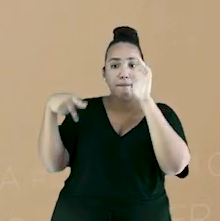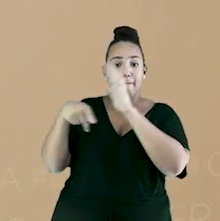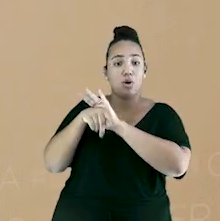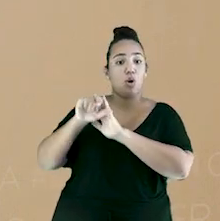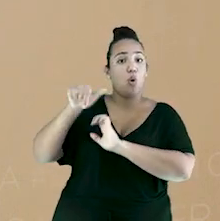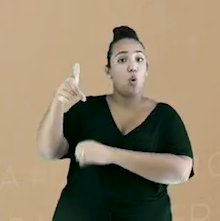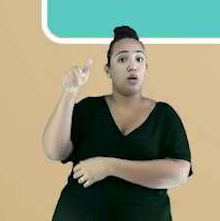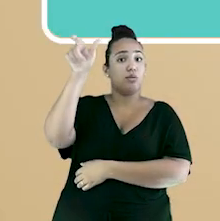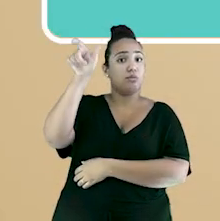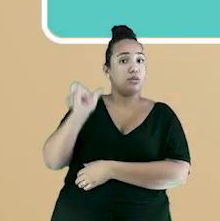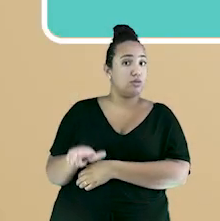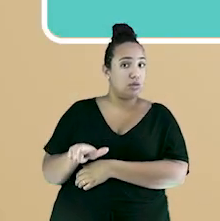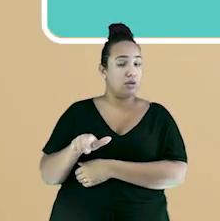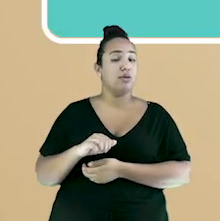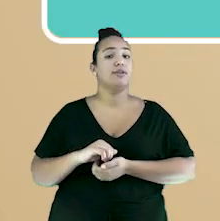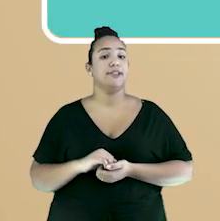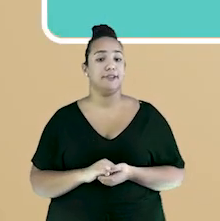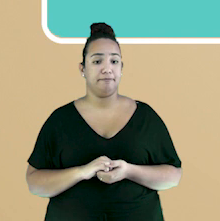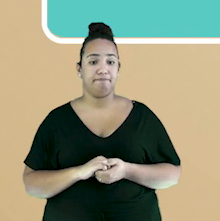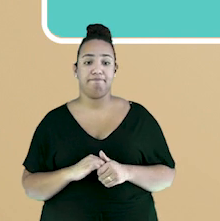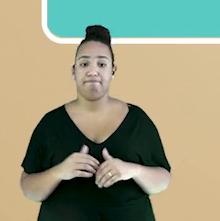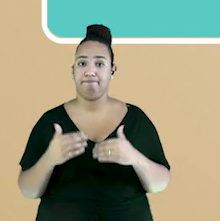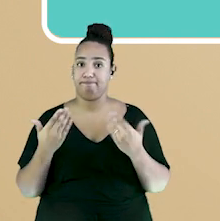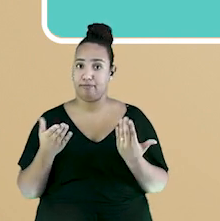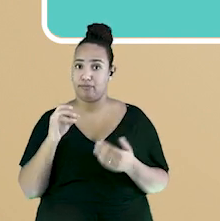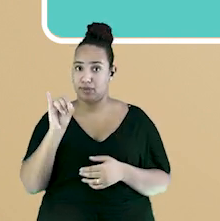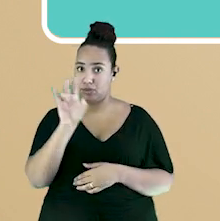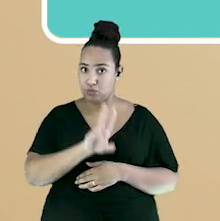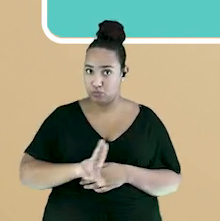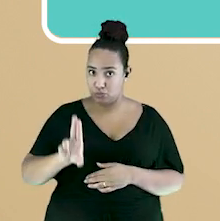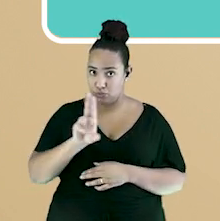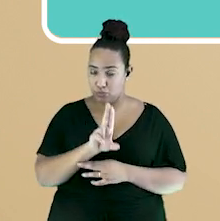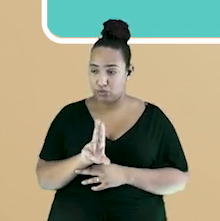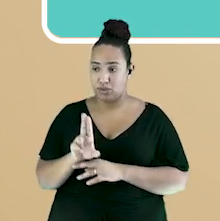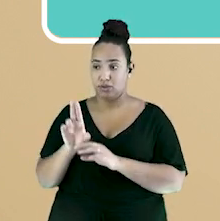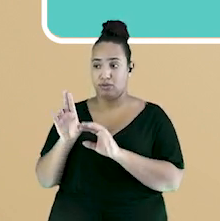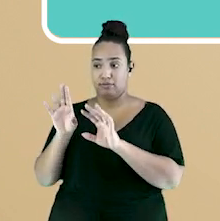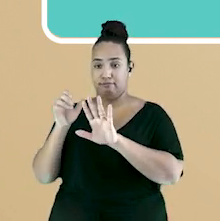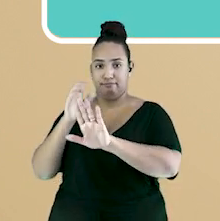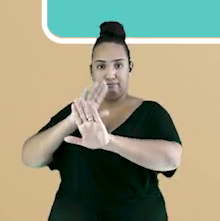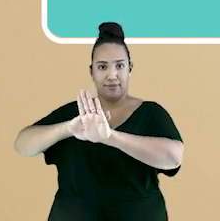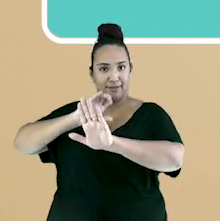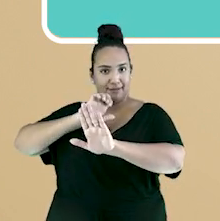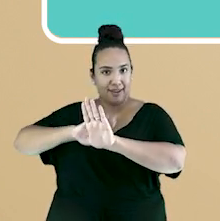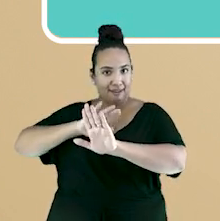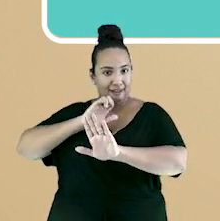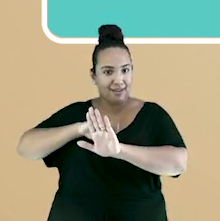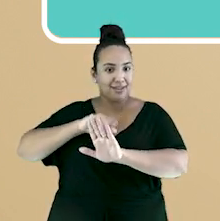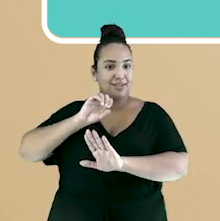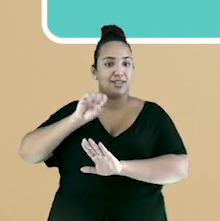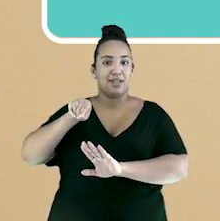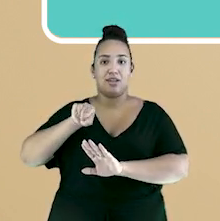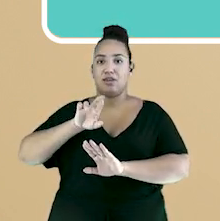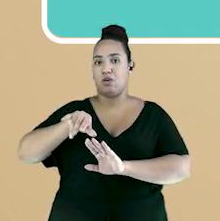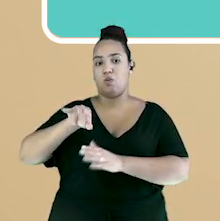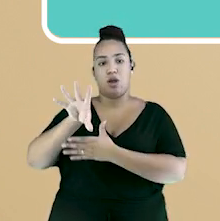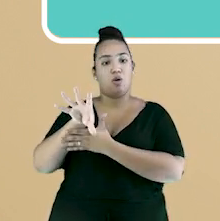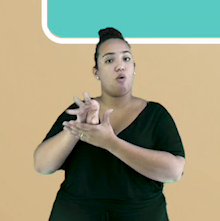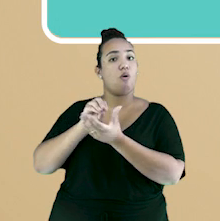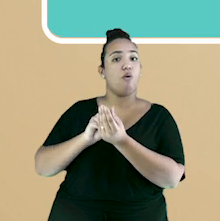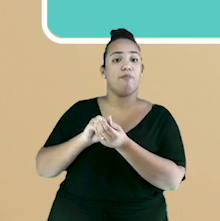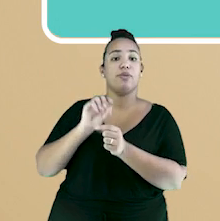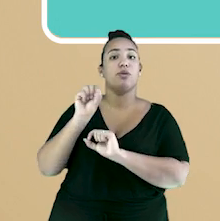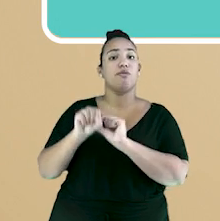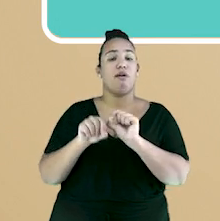de outras pessoas. Ao realizarmos uma paráfrase ou alusão, não estamos copiando uma outra obra em sua totalidade e integridade.